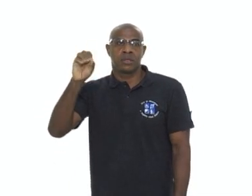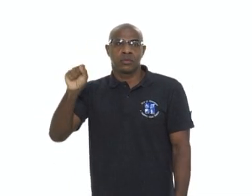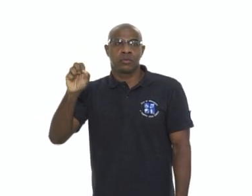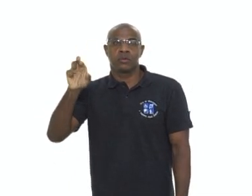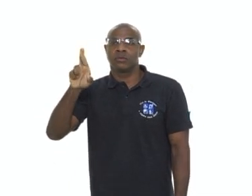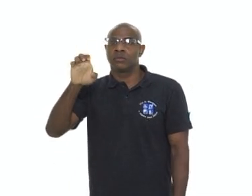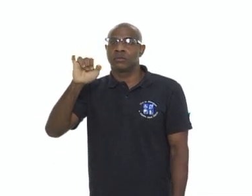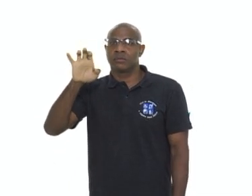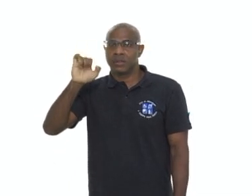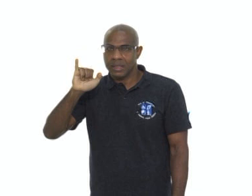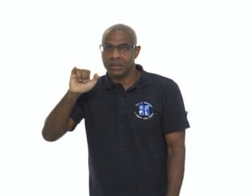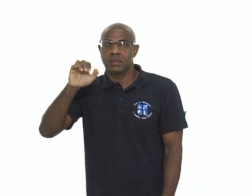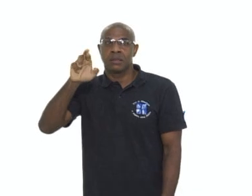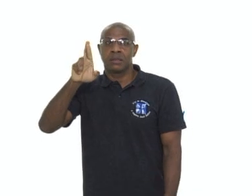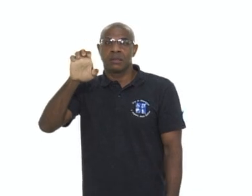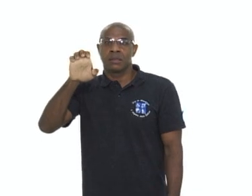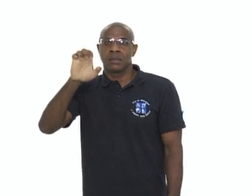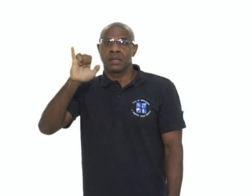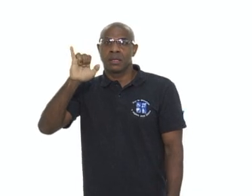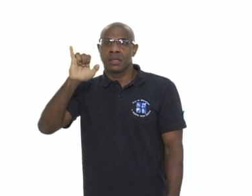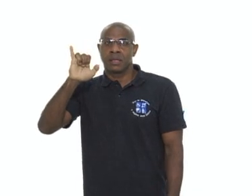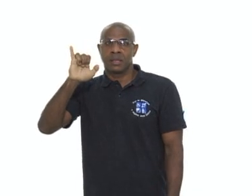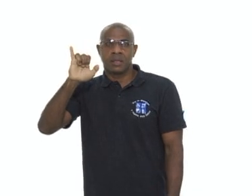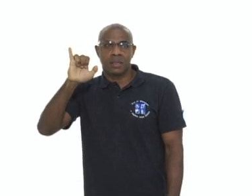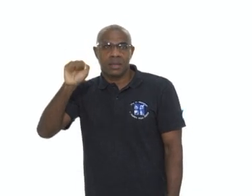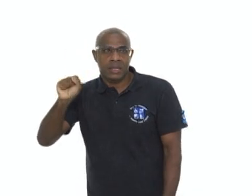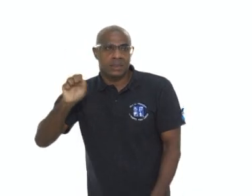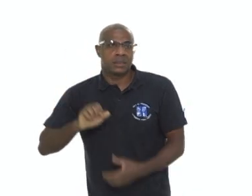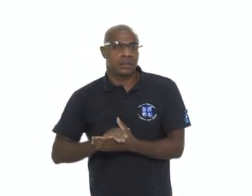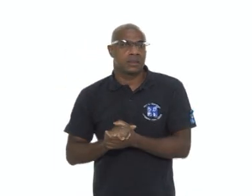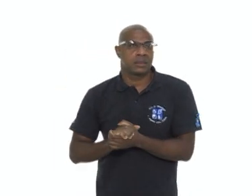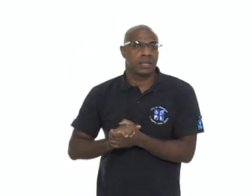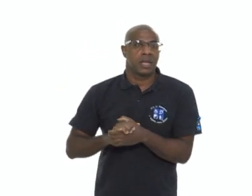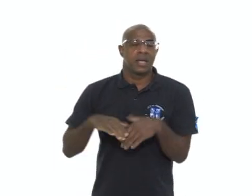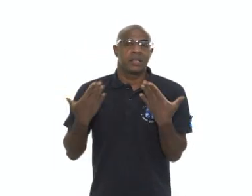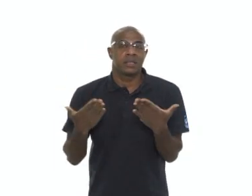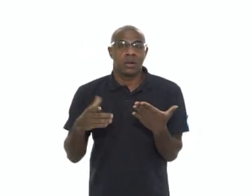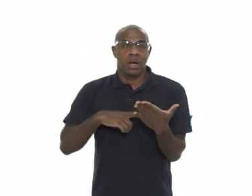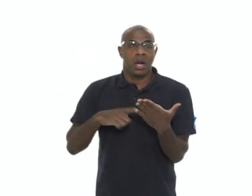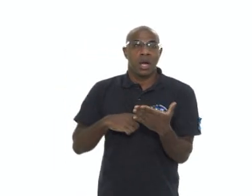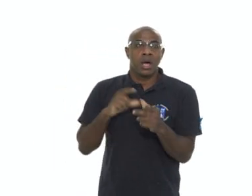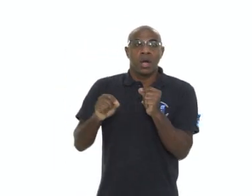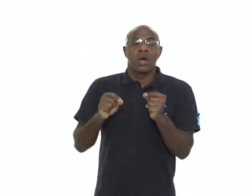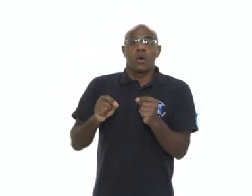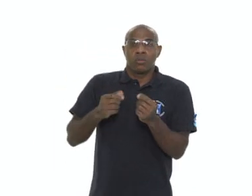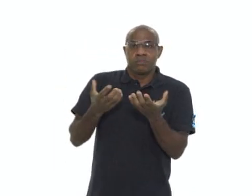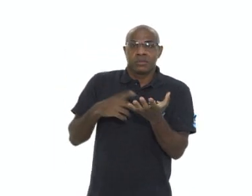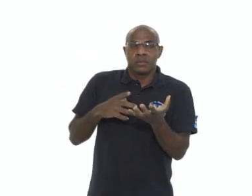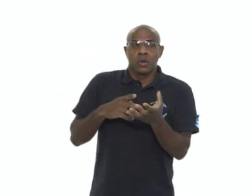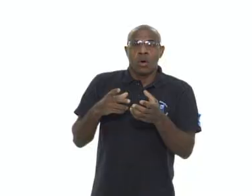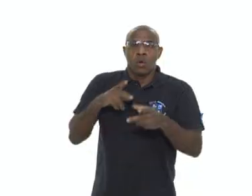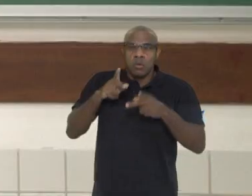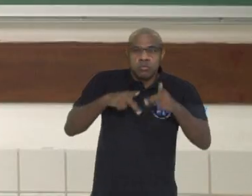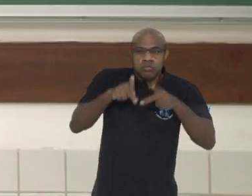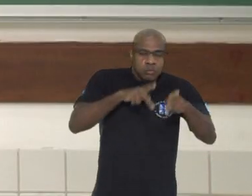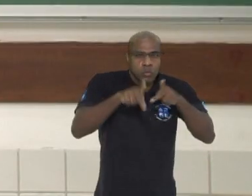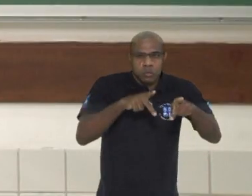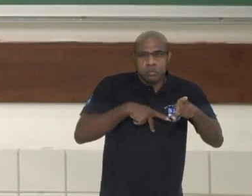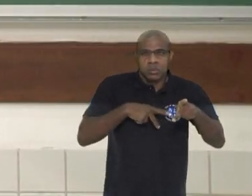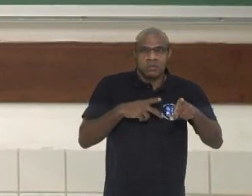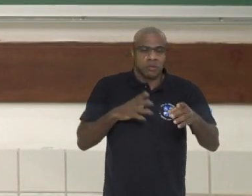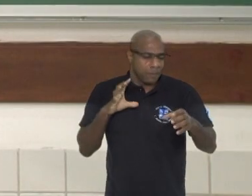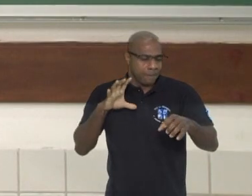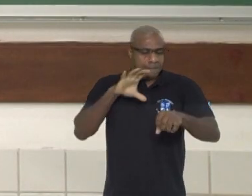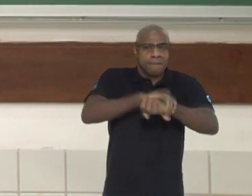A derrama foi suspensa pelo governador e os envolvidos foram presos. Tá? Aqui,